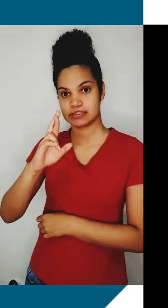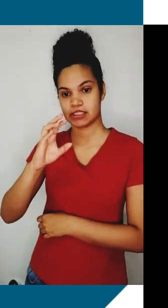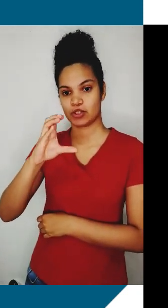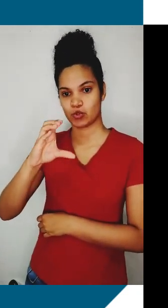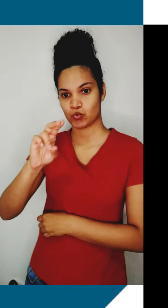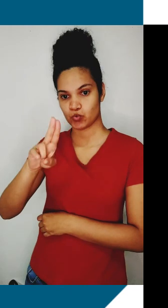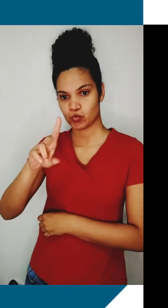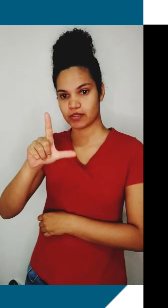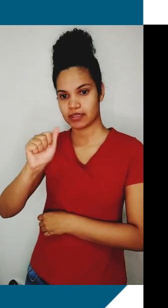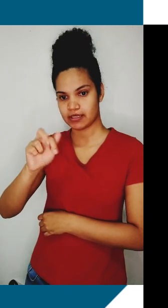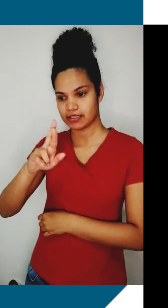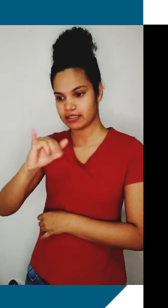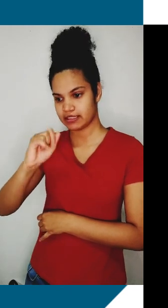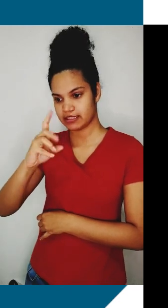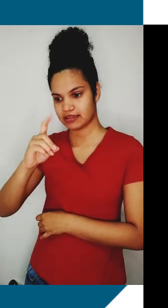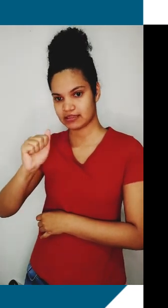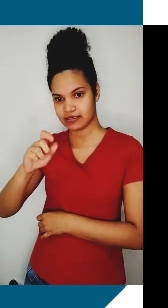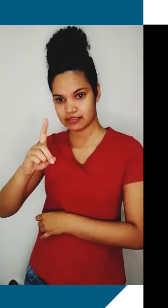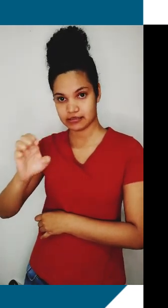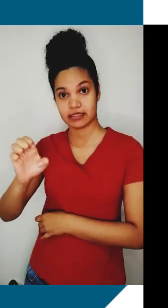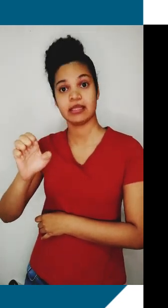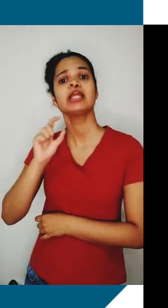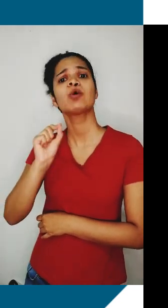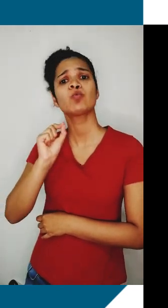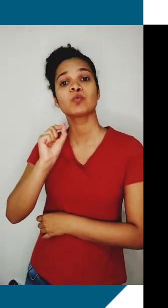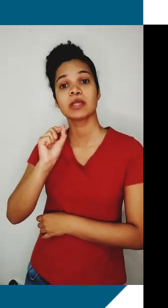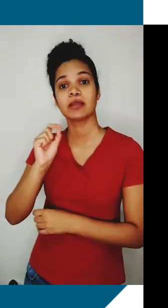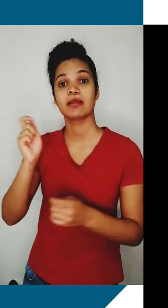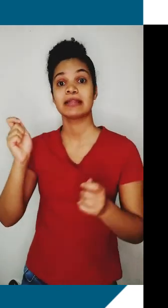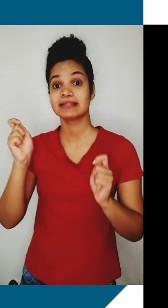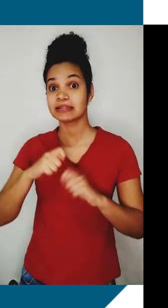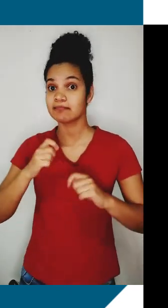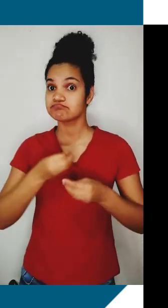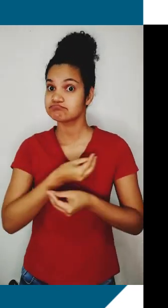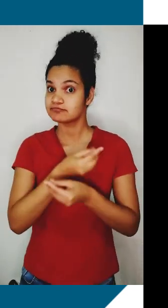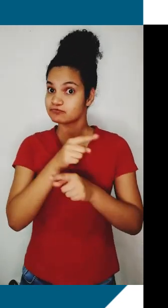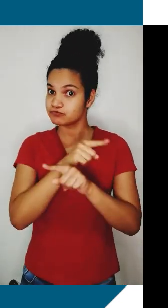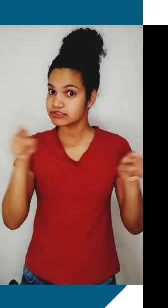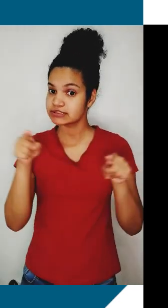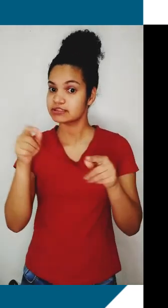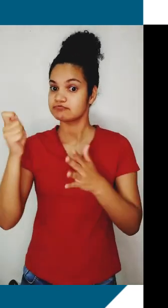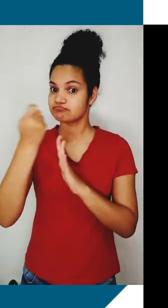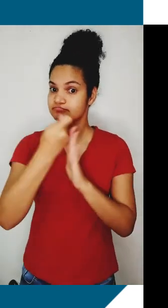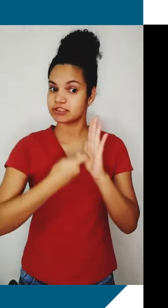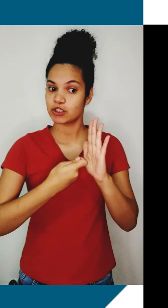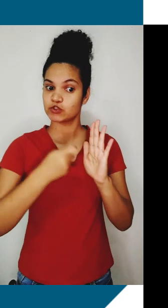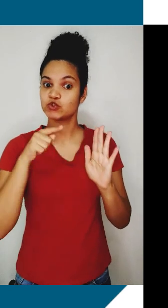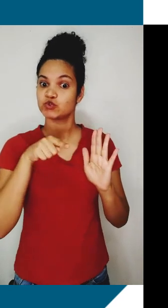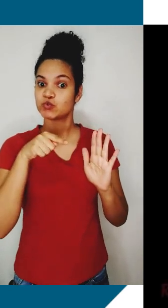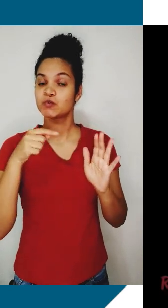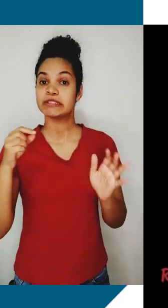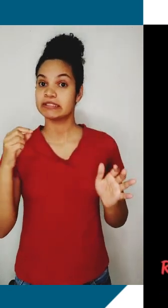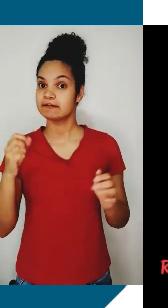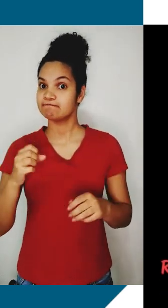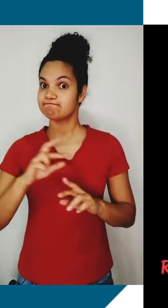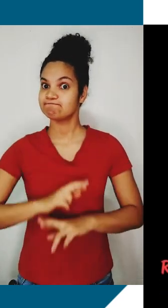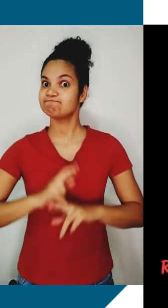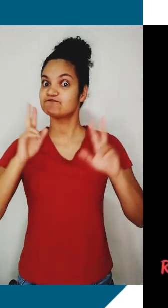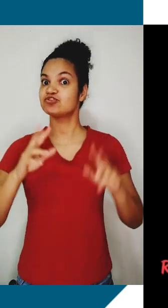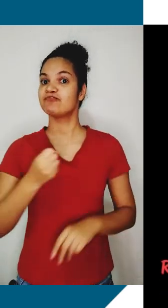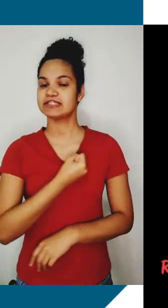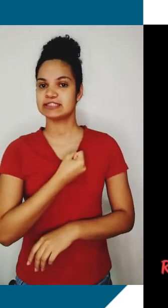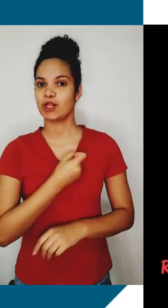qualidade que o seu texto pode apresentar e que pode fazer muita diferença na sua nota. Em que consiste a circularidade, né?